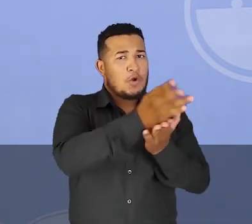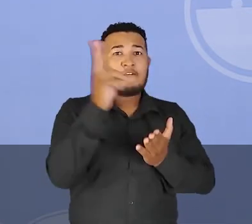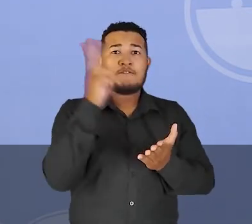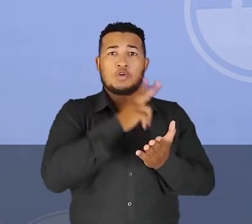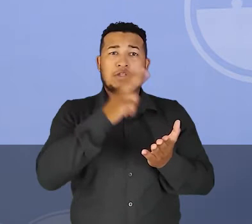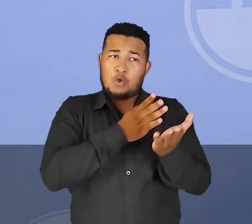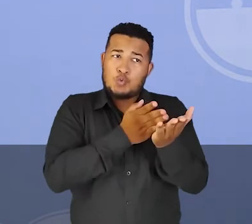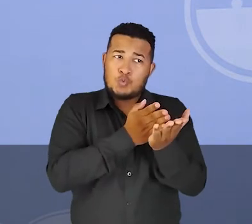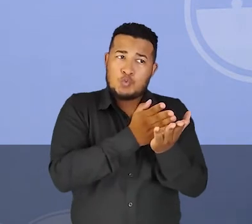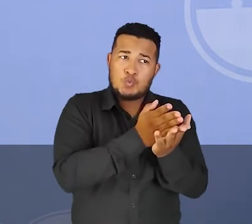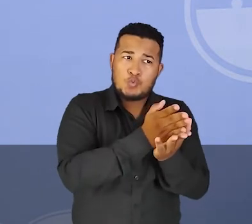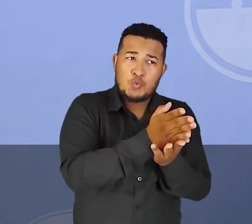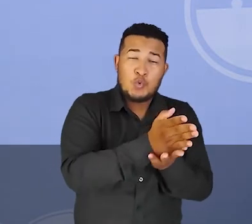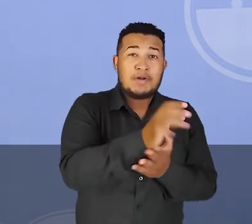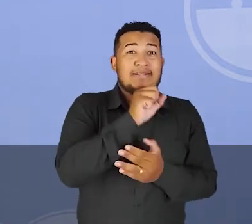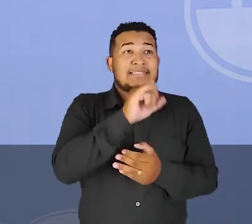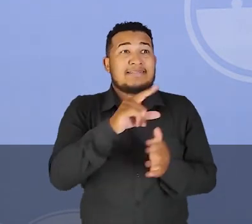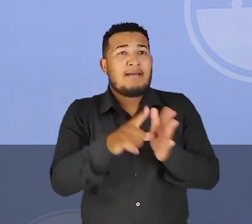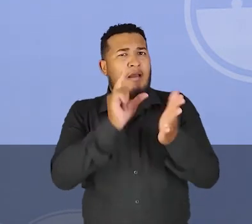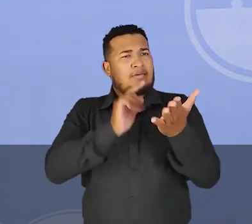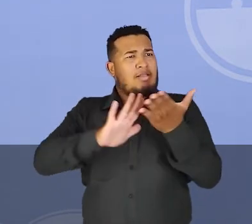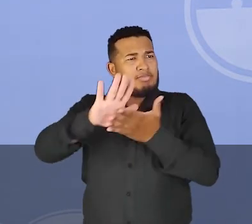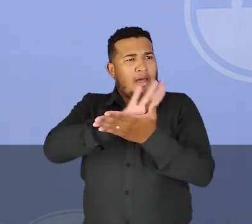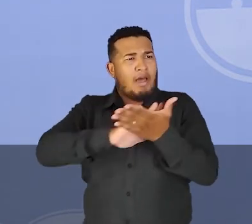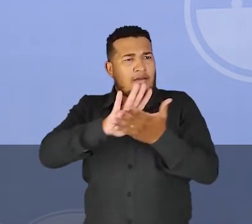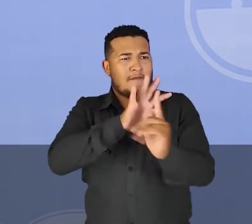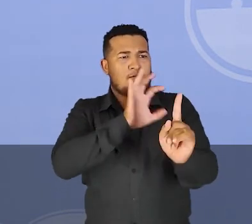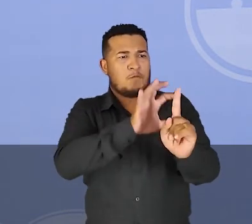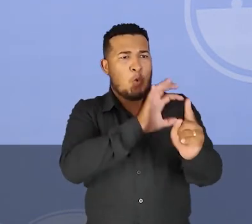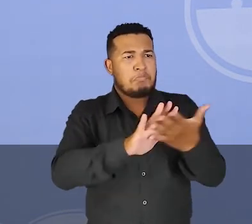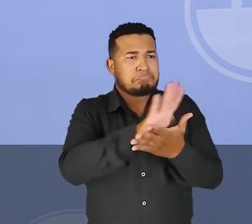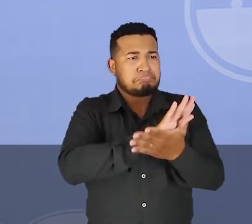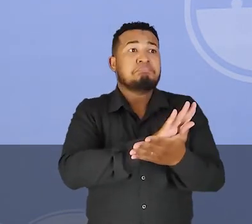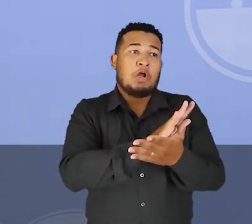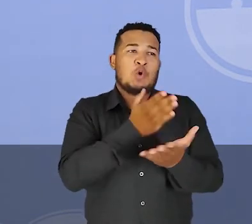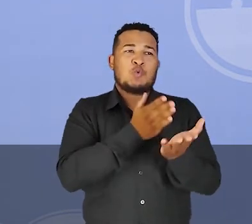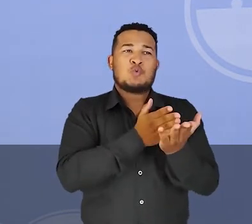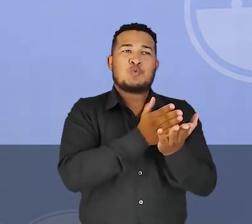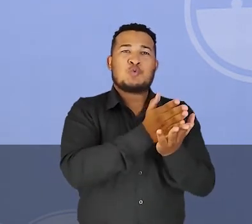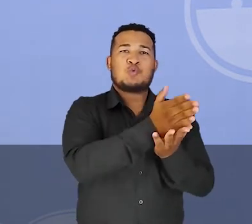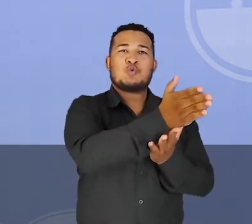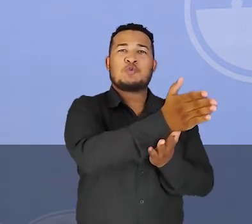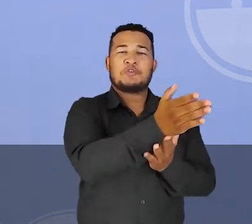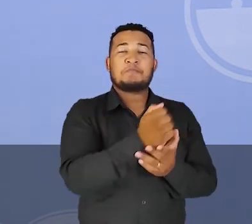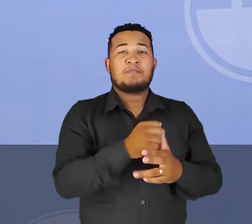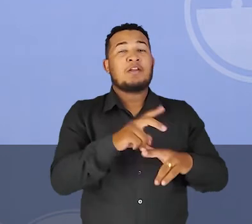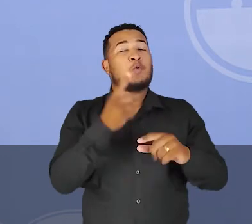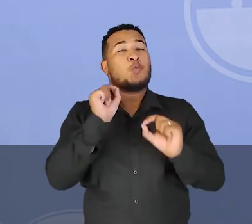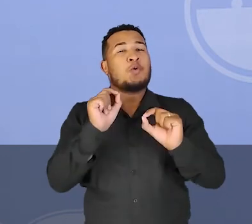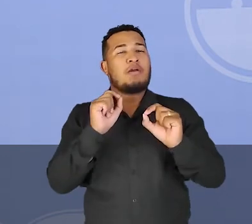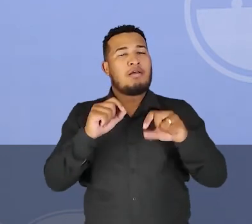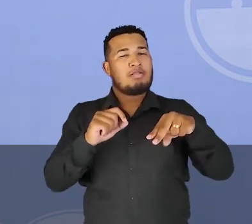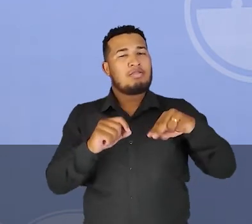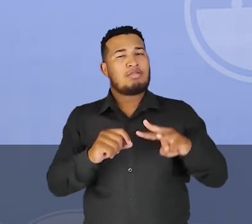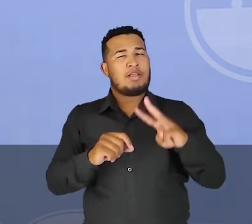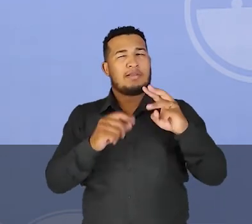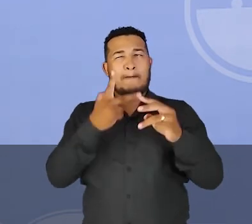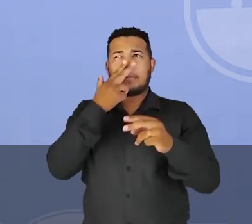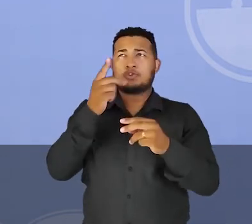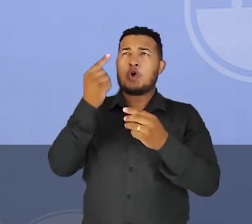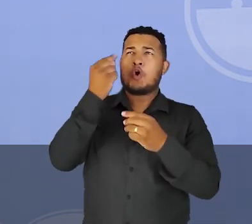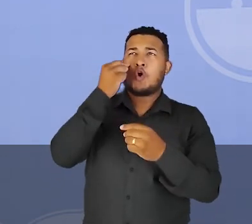constante, se nenhum agente interagir com ele. Newton, ele aprimora a visão de